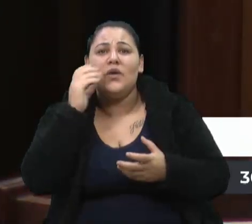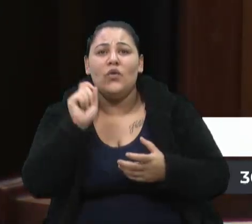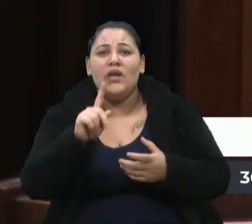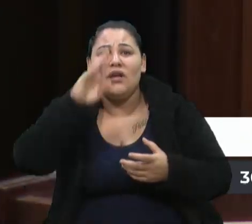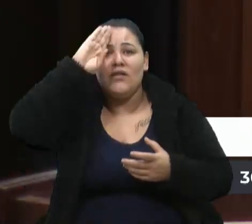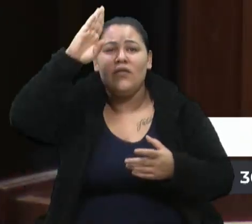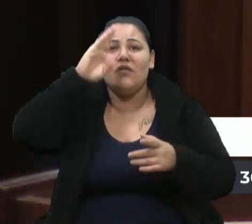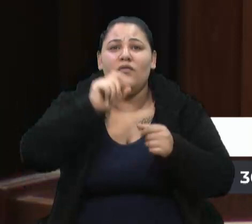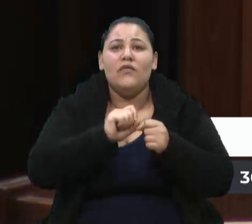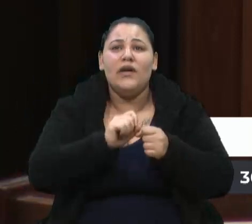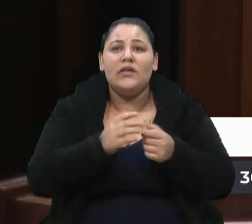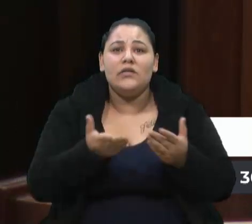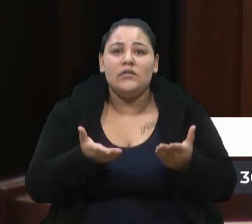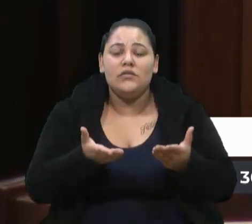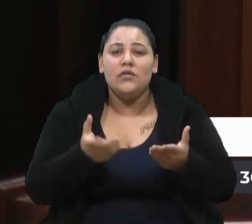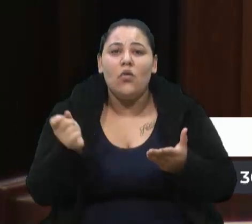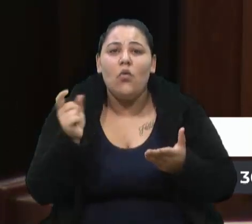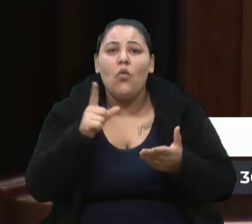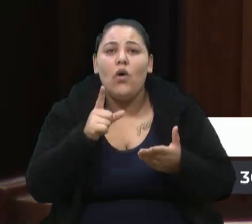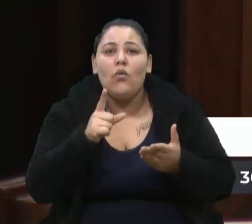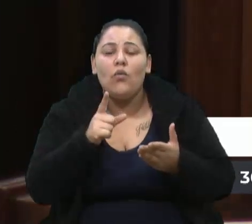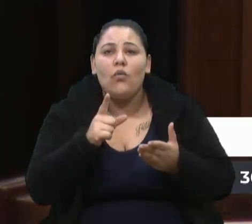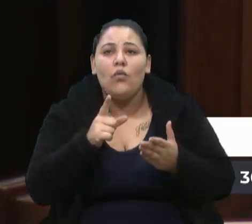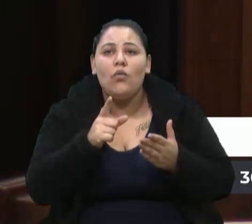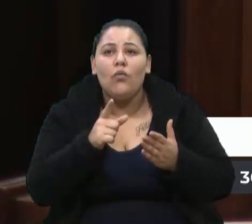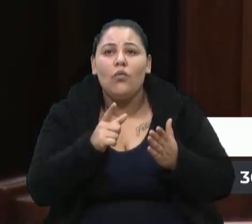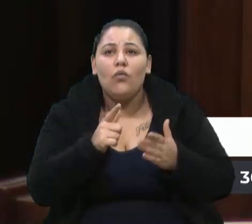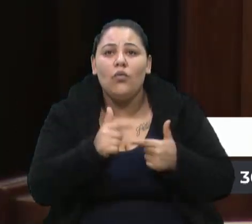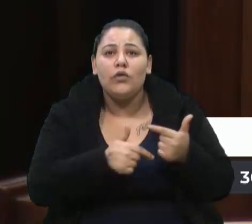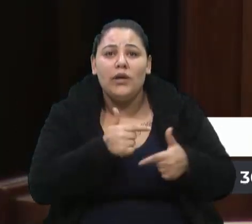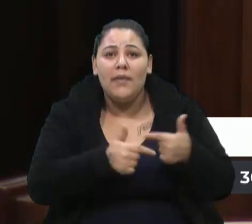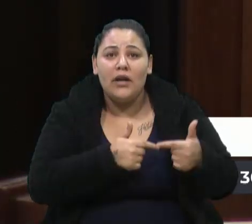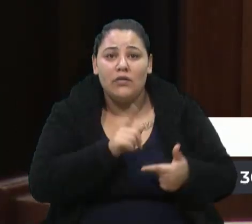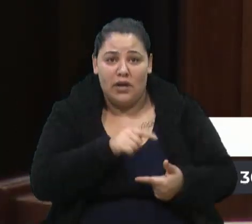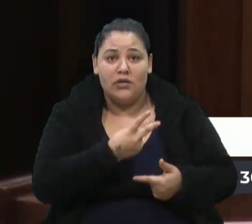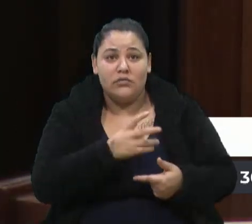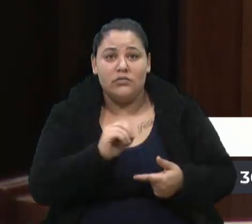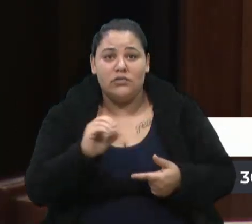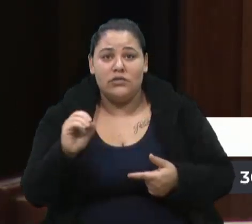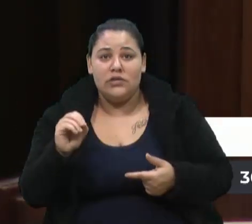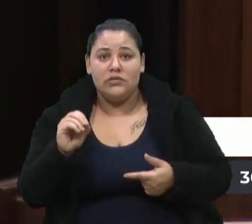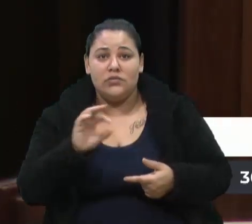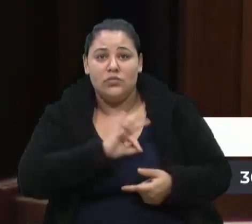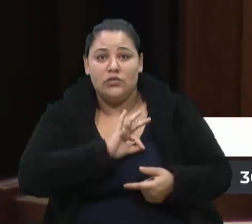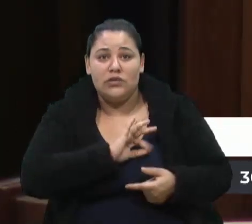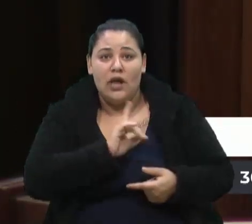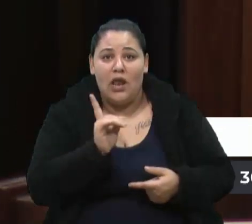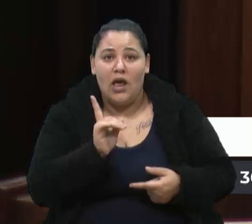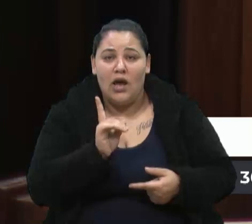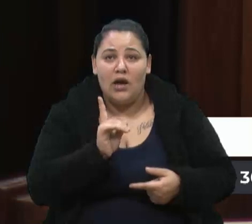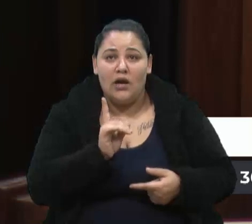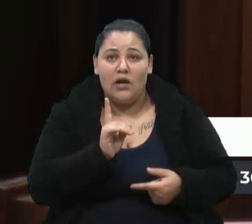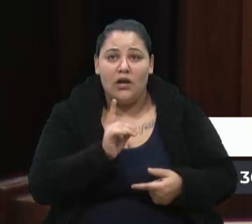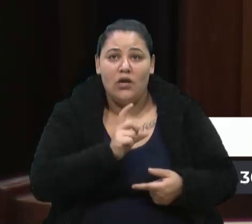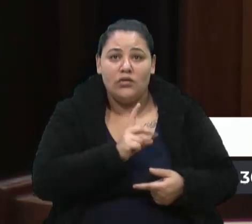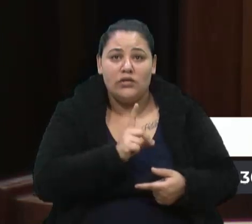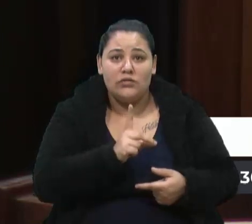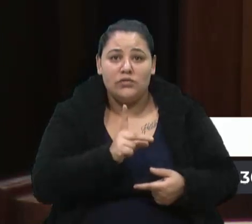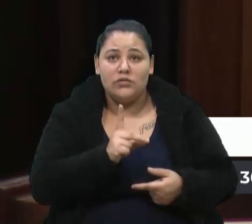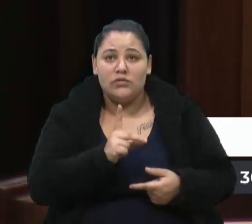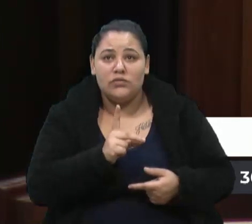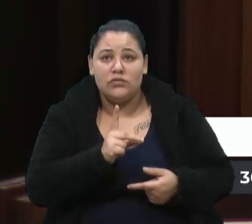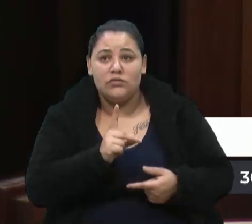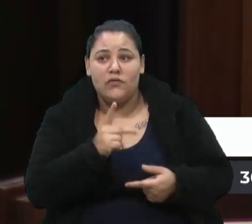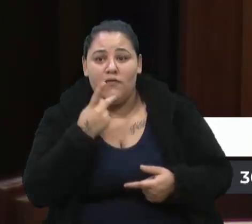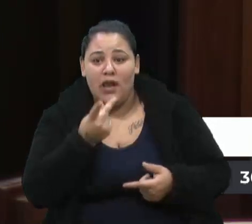Vereador kamires Qual a função do batalhão de choque são 200 policiais lá o 12º BPM disse que tem uma defasagem de